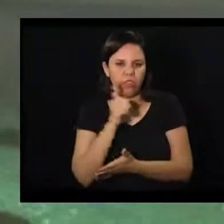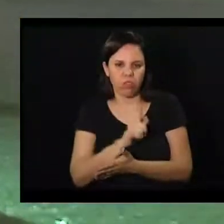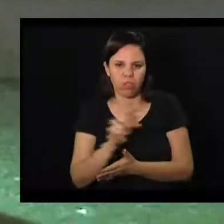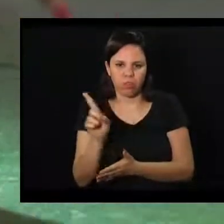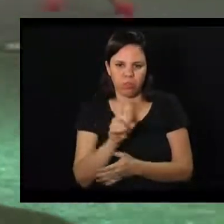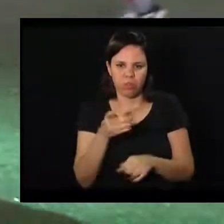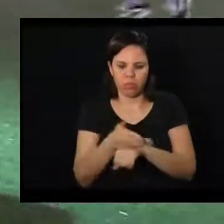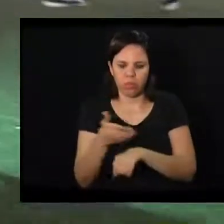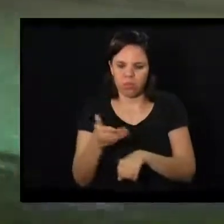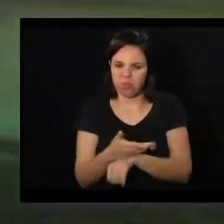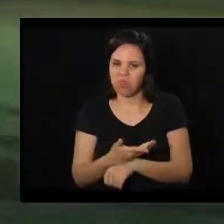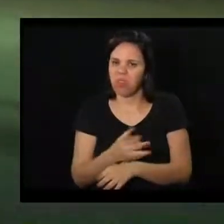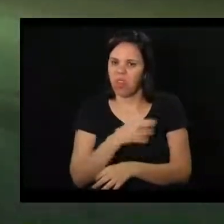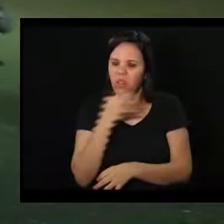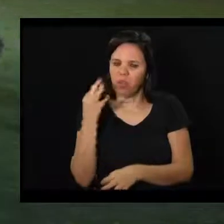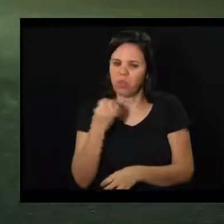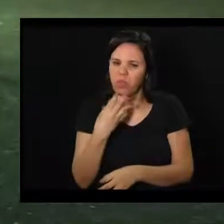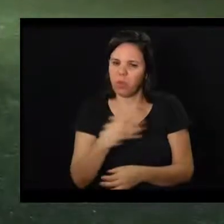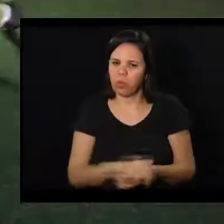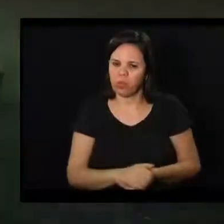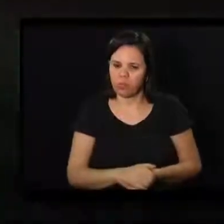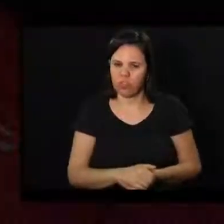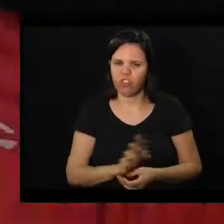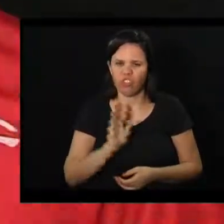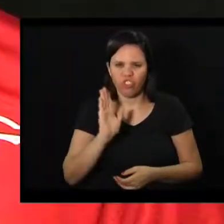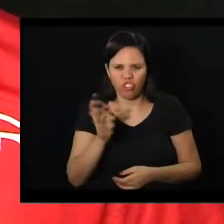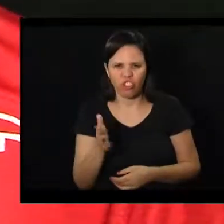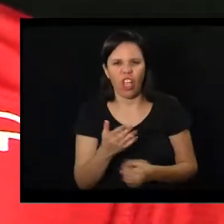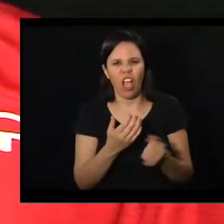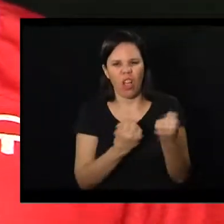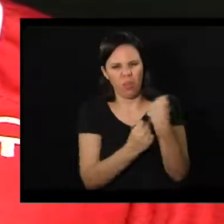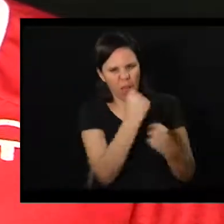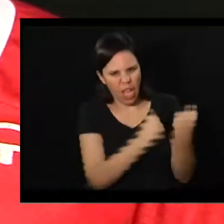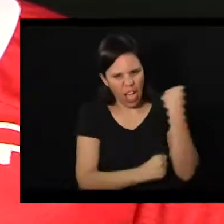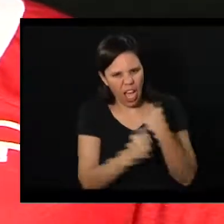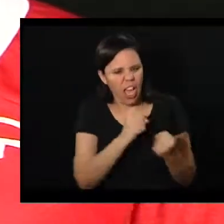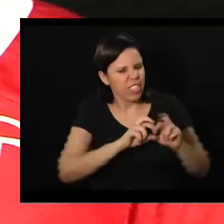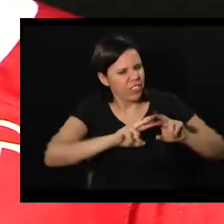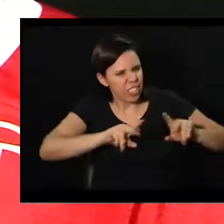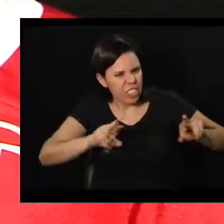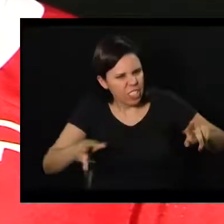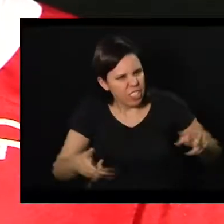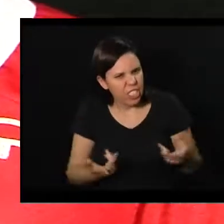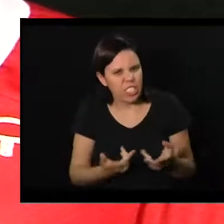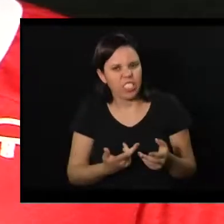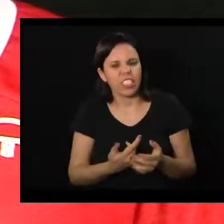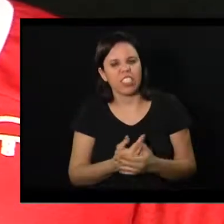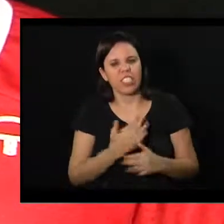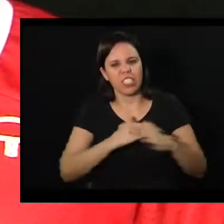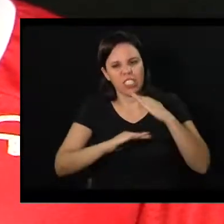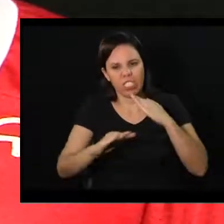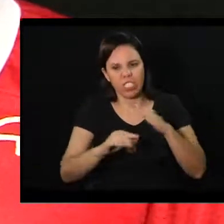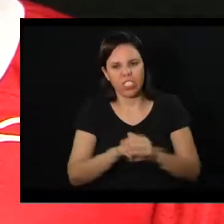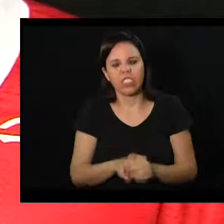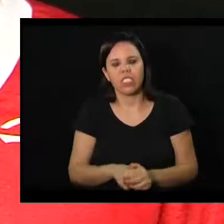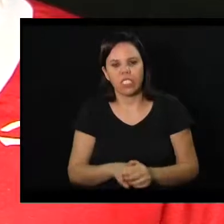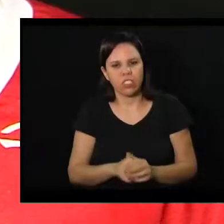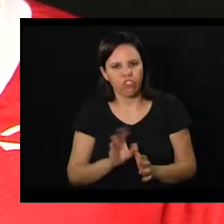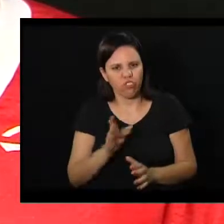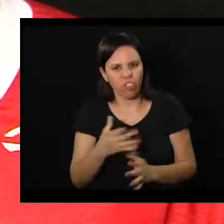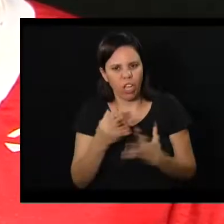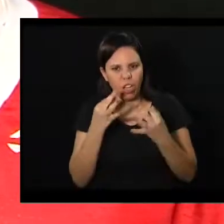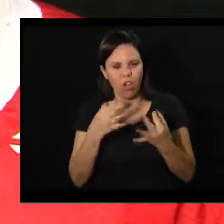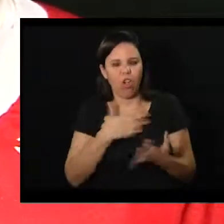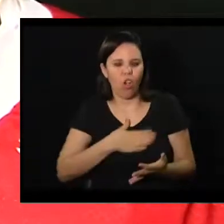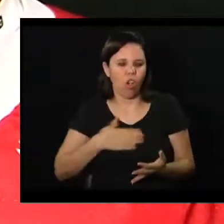como uma lição de vida. Eu já pratiquei boxe, muay thai, ginástica olímpica, mas o esporte que mais me chama é o futebol americano, desde